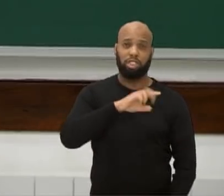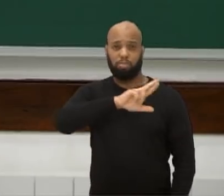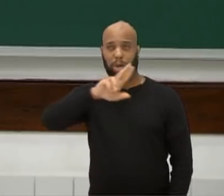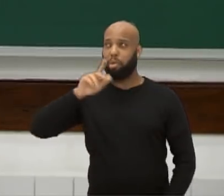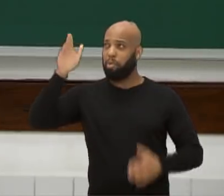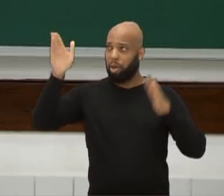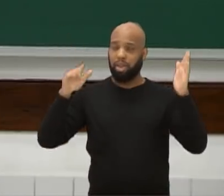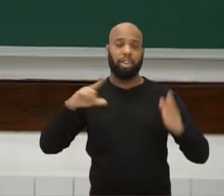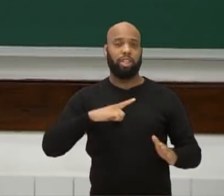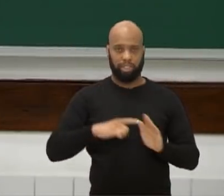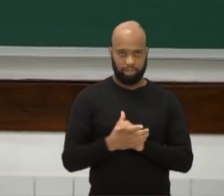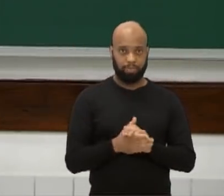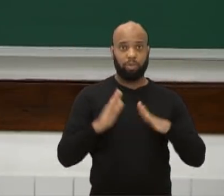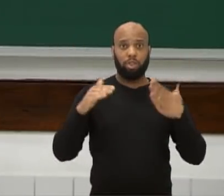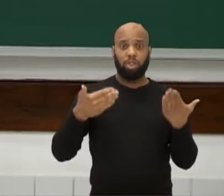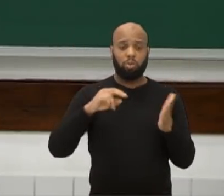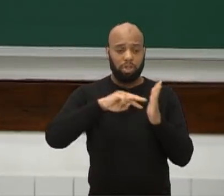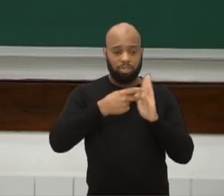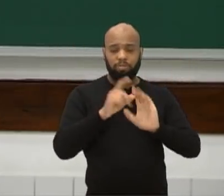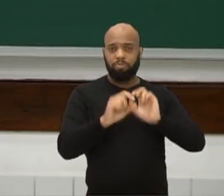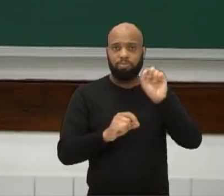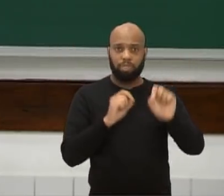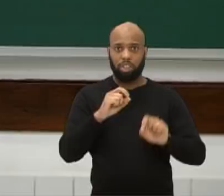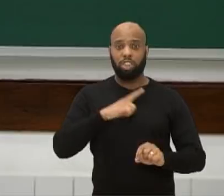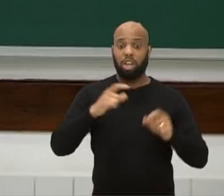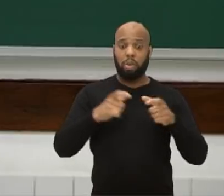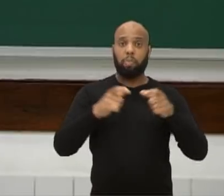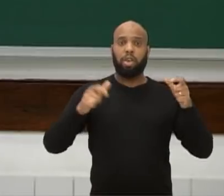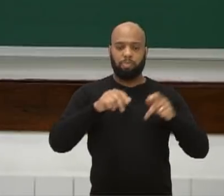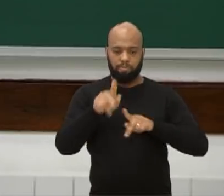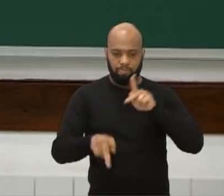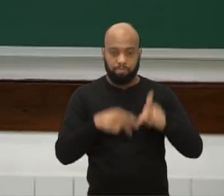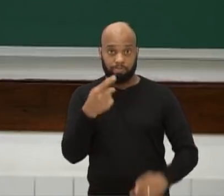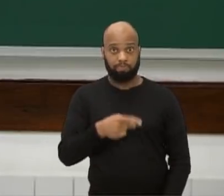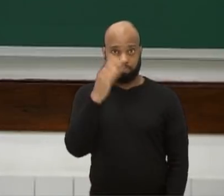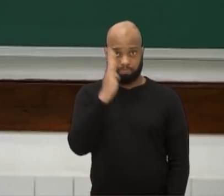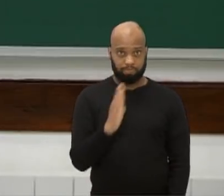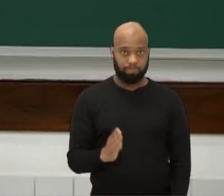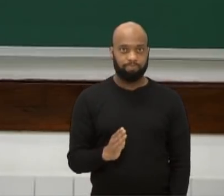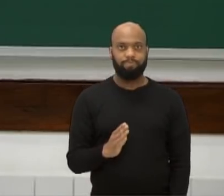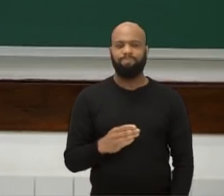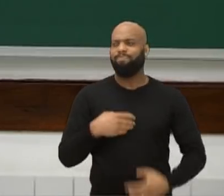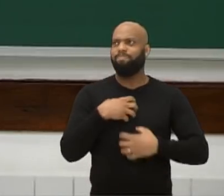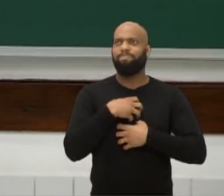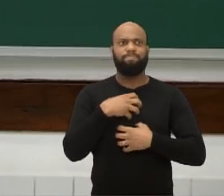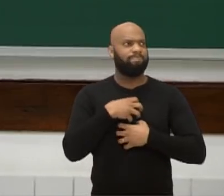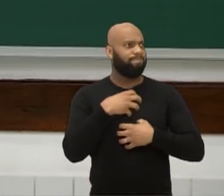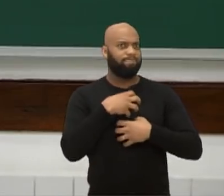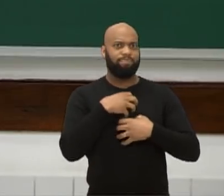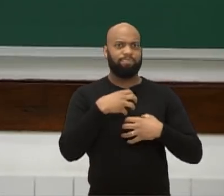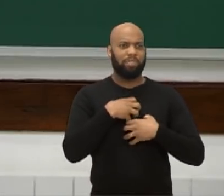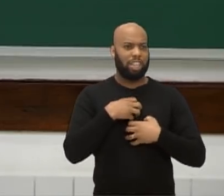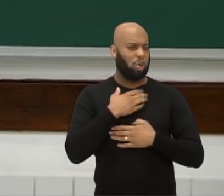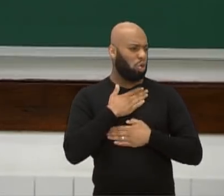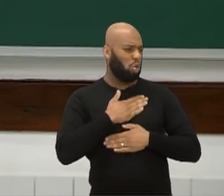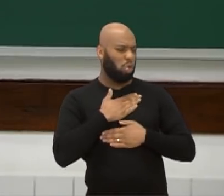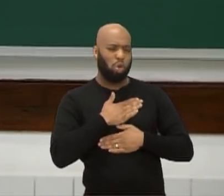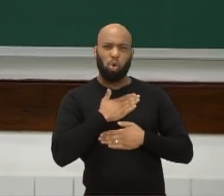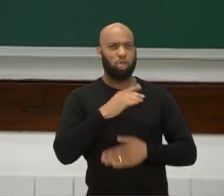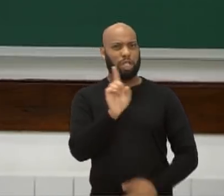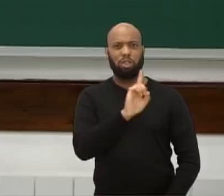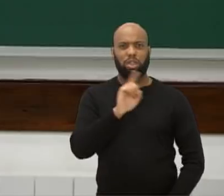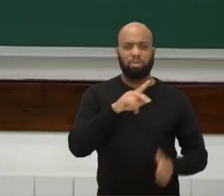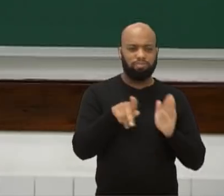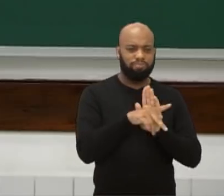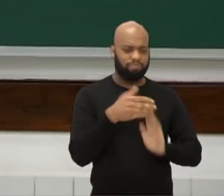revoltas. Significa dizer que boa parte da população no Brasil não estava satisfeita com a política, com o